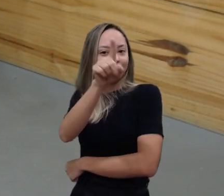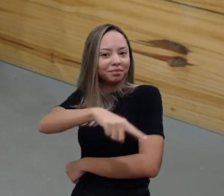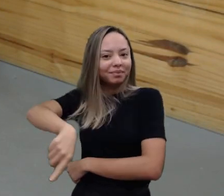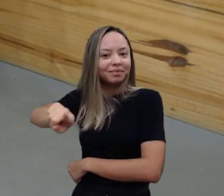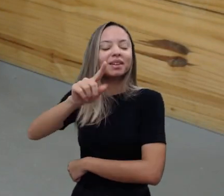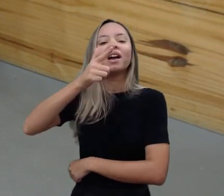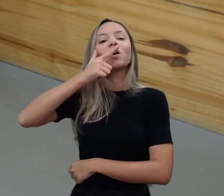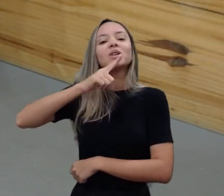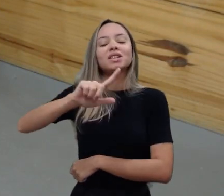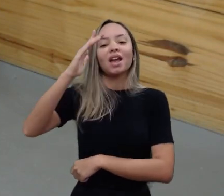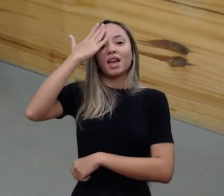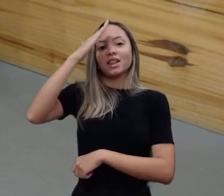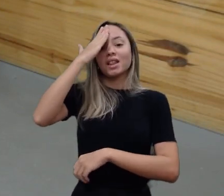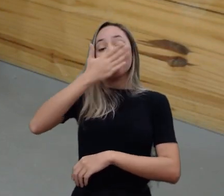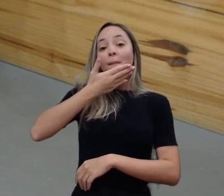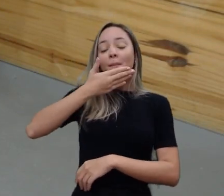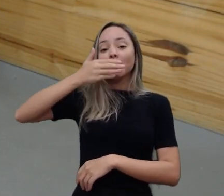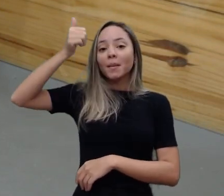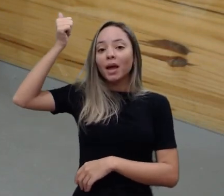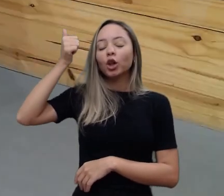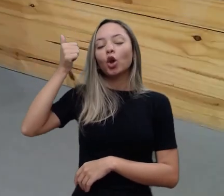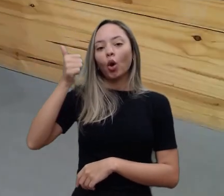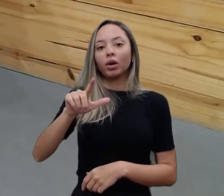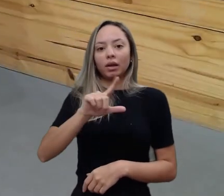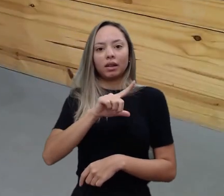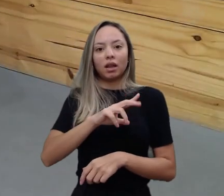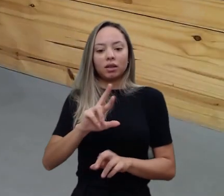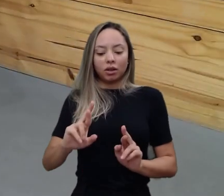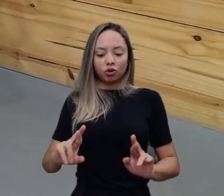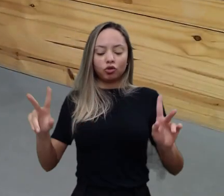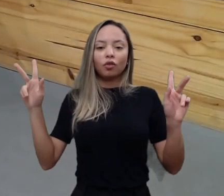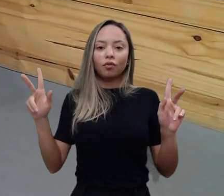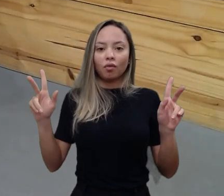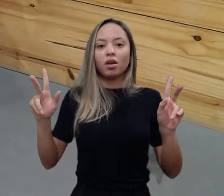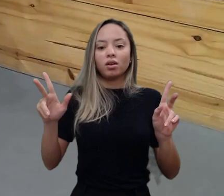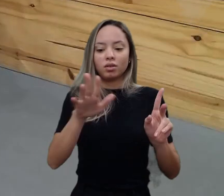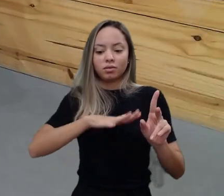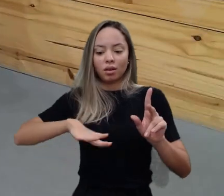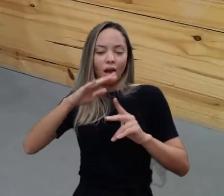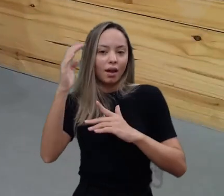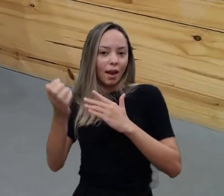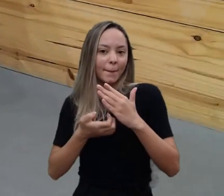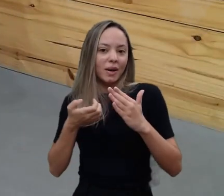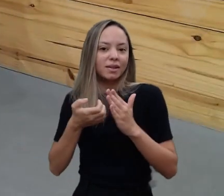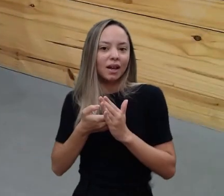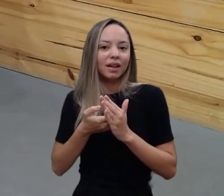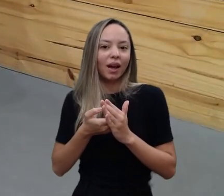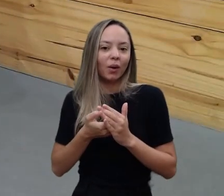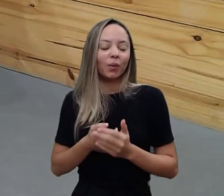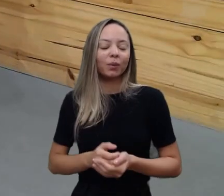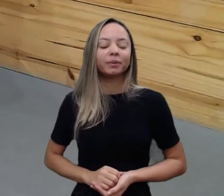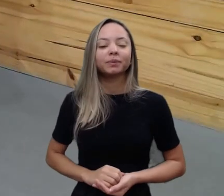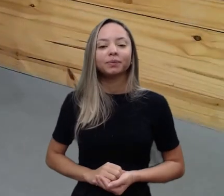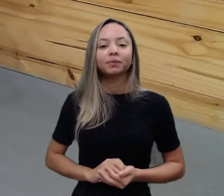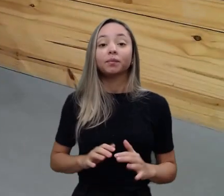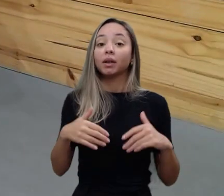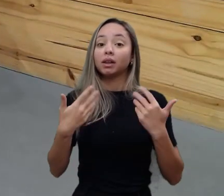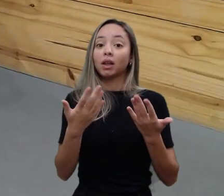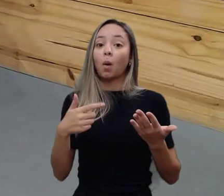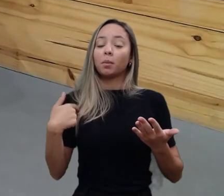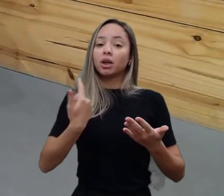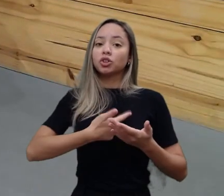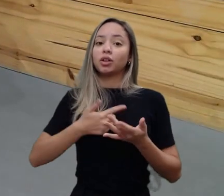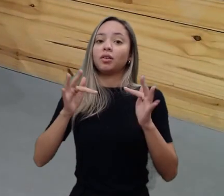entender melhor e consiga captar melhor essa diferença dessas atividades empresariais. E agora, para a gente